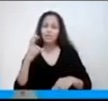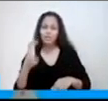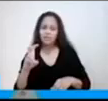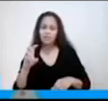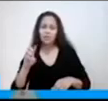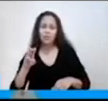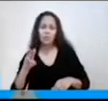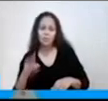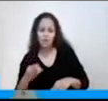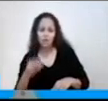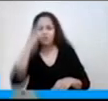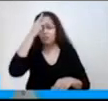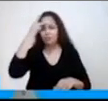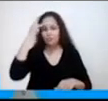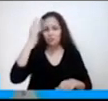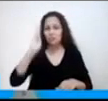tratada.